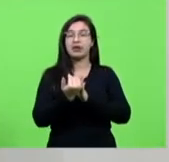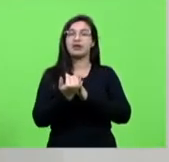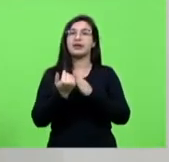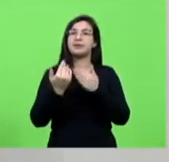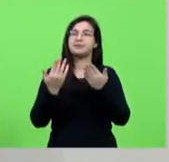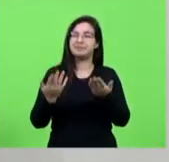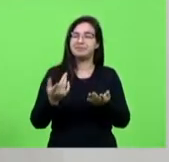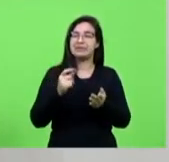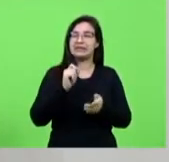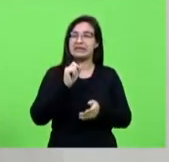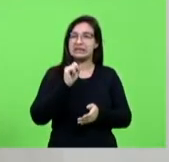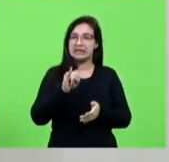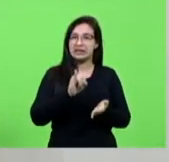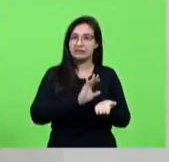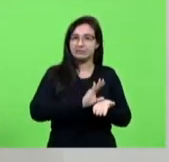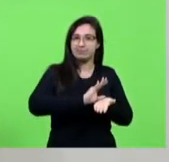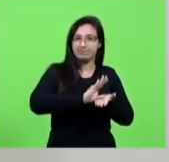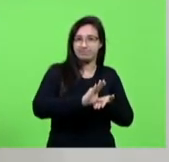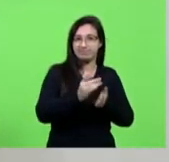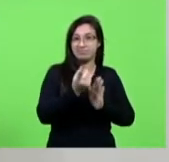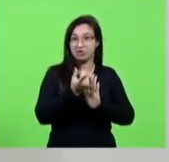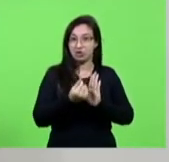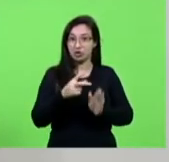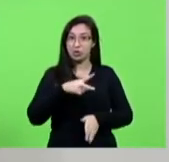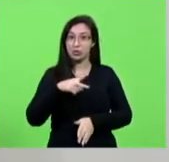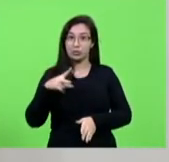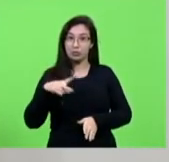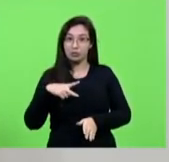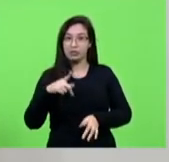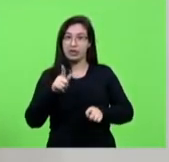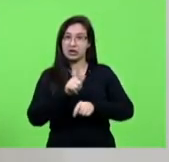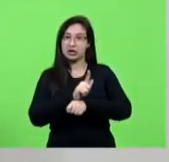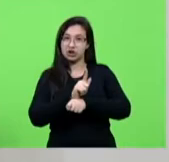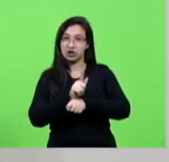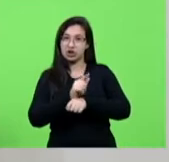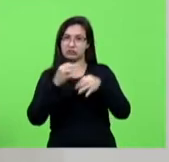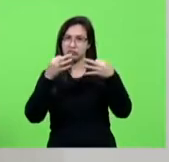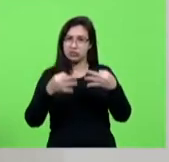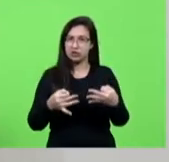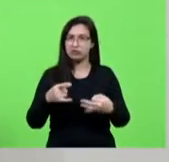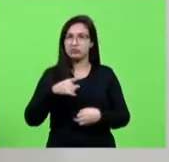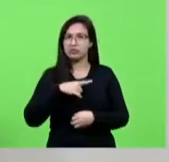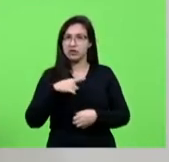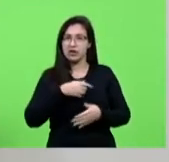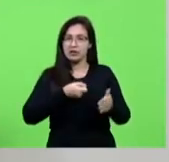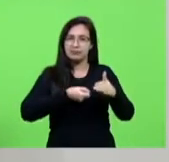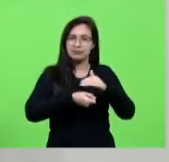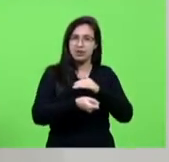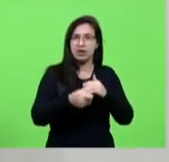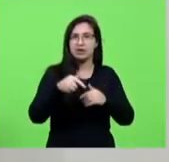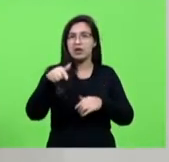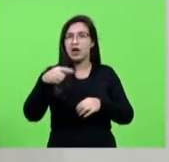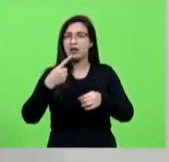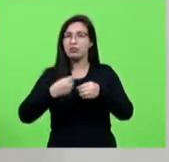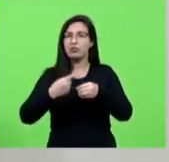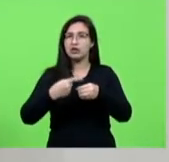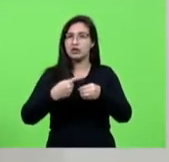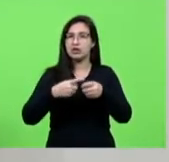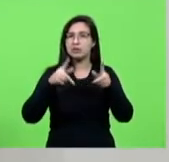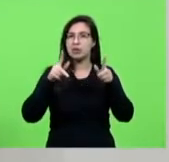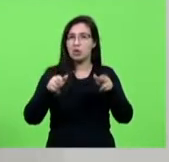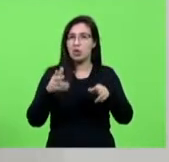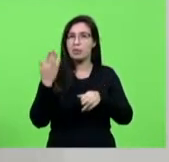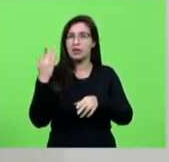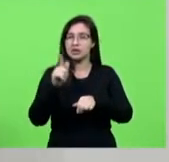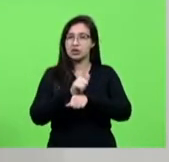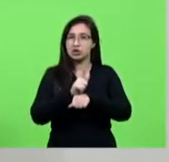dinheiro público, tiver boa gestão sobre ele, fazendo sempre aquilo que eu tenho dito sempre, aplicado lá no meu município, como quando gestor